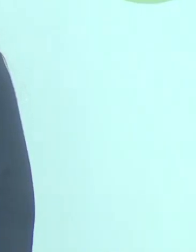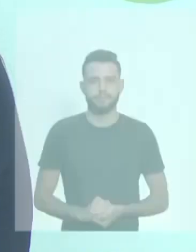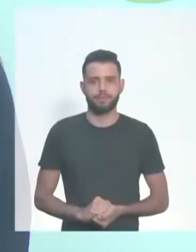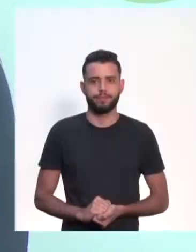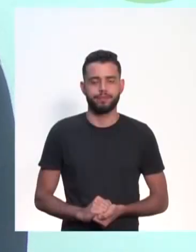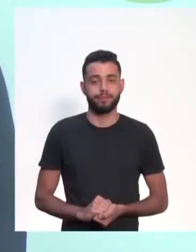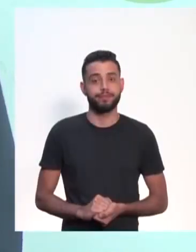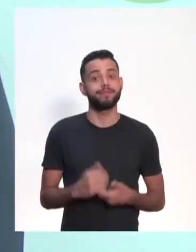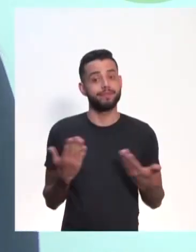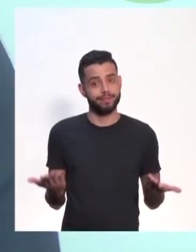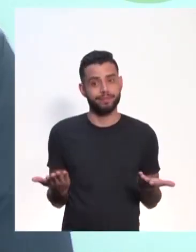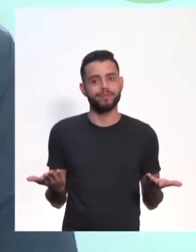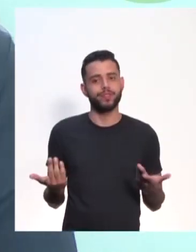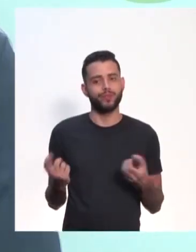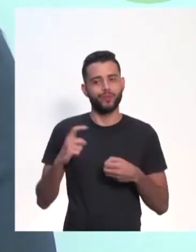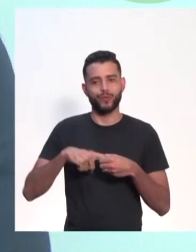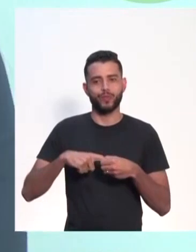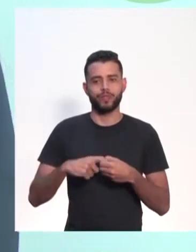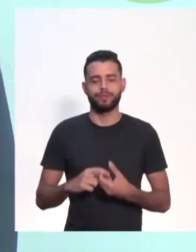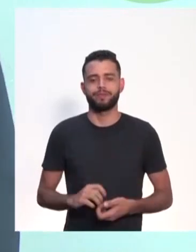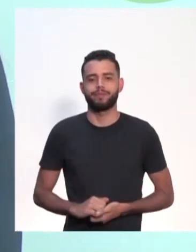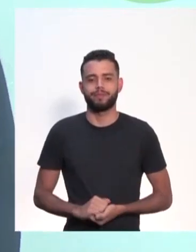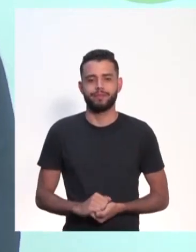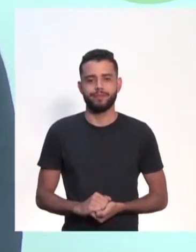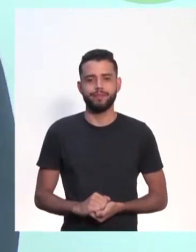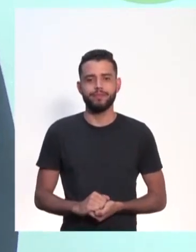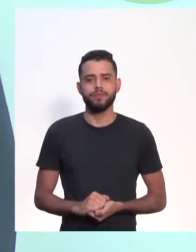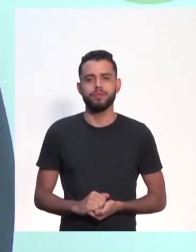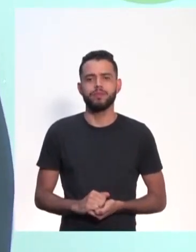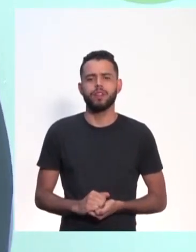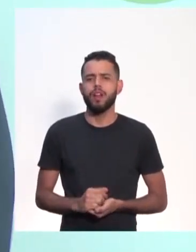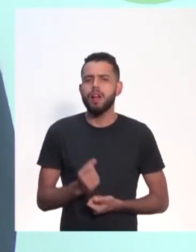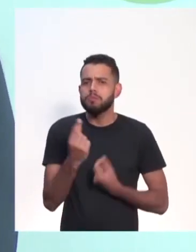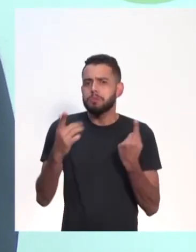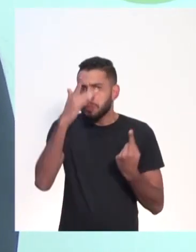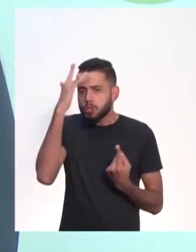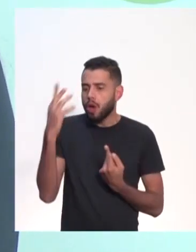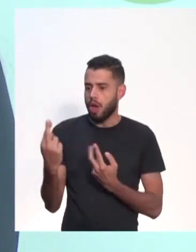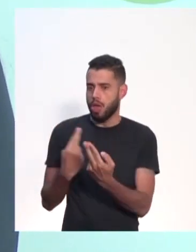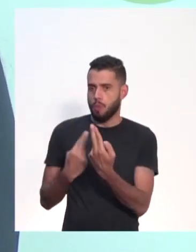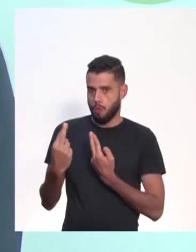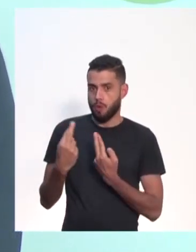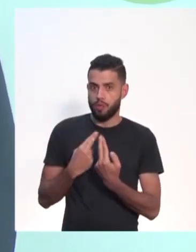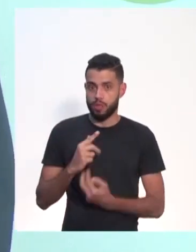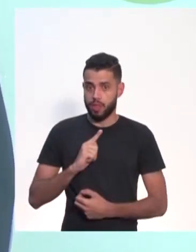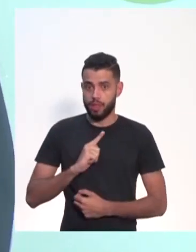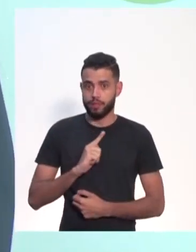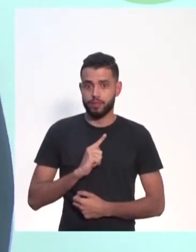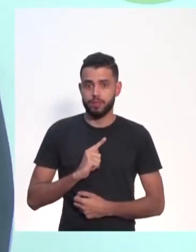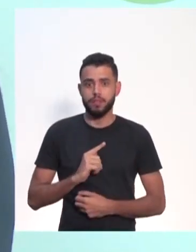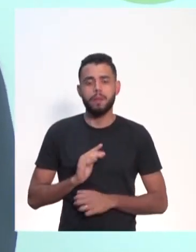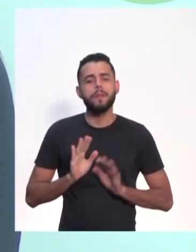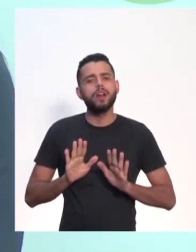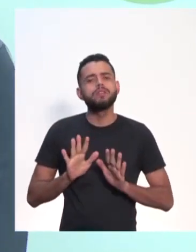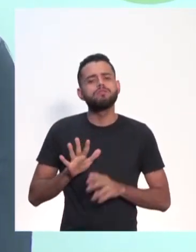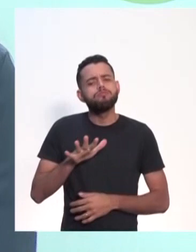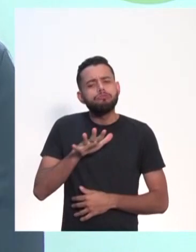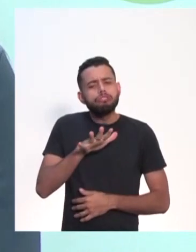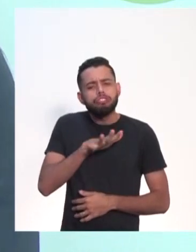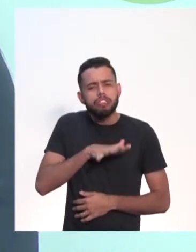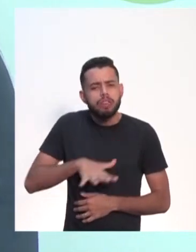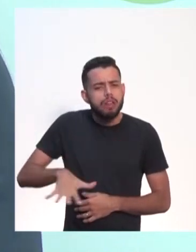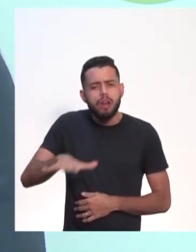Muito bem, eu voltei. E, bom, a gente teve algumas respostas aqui e, em geral, o que a gente